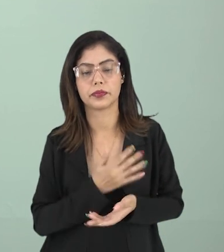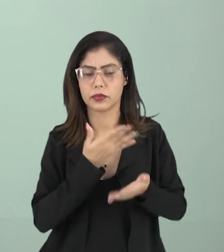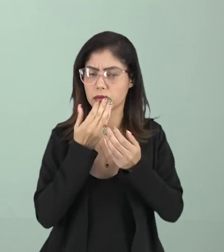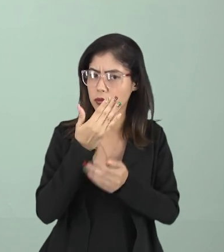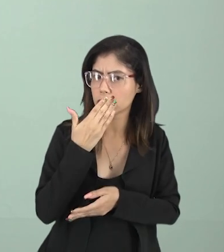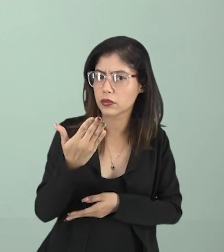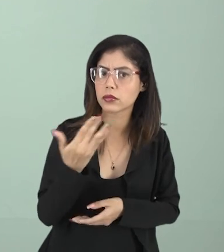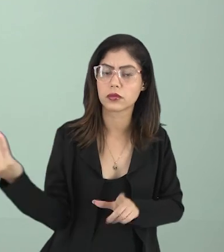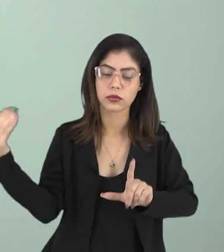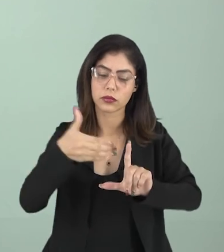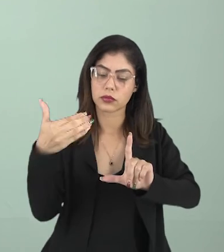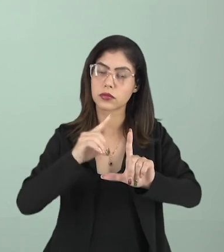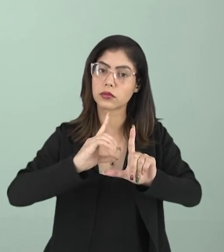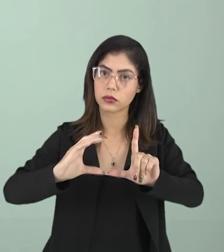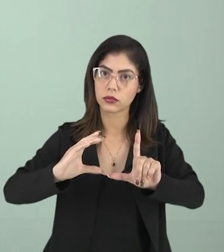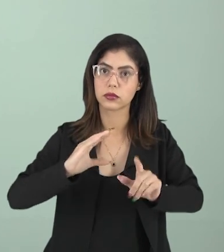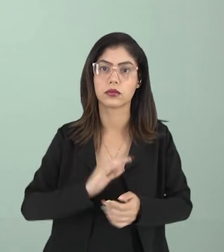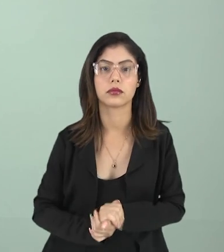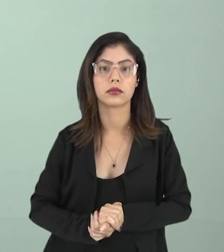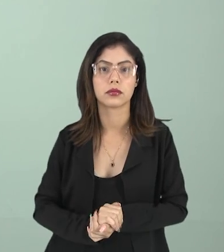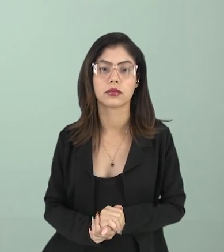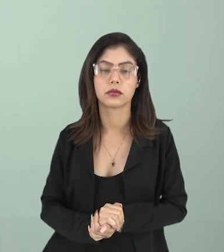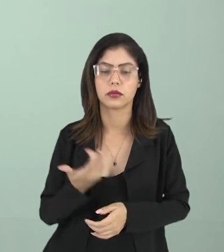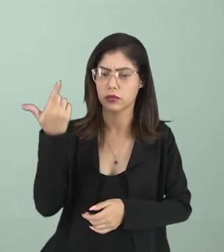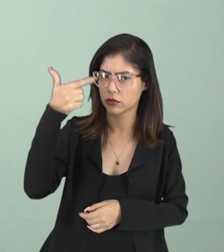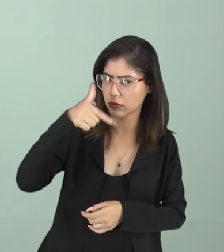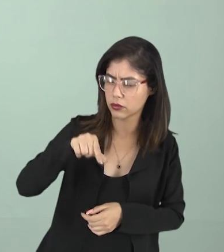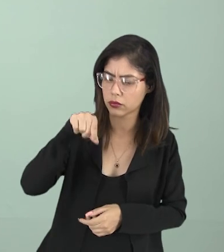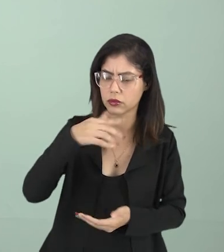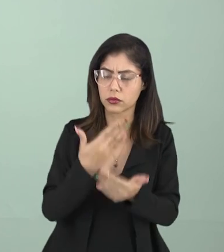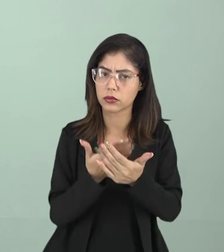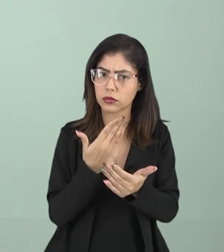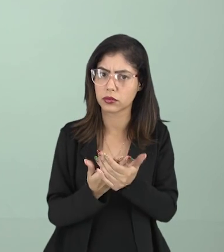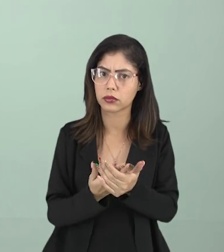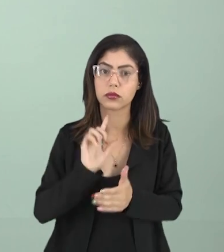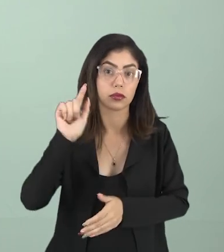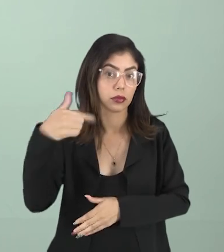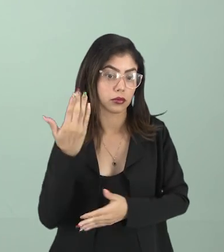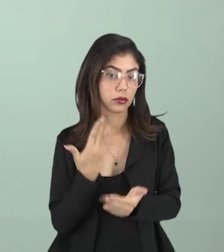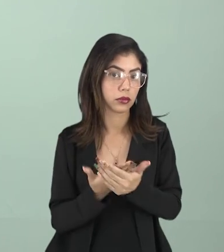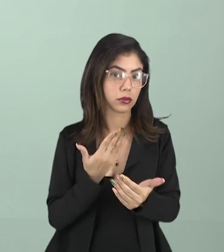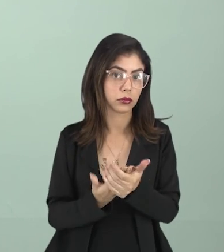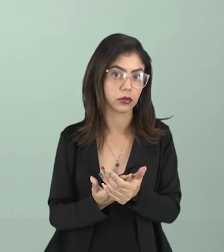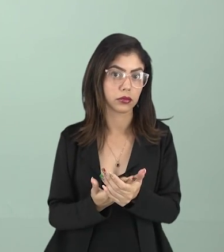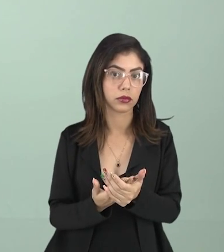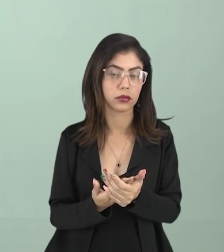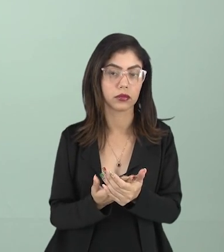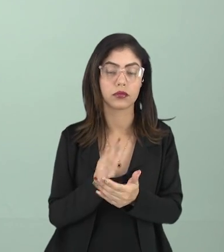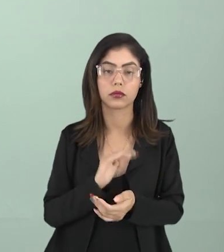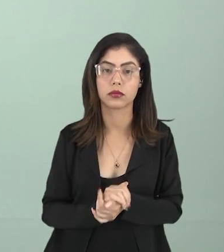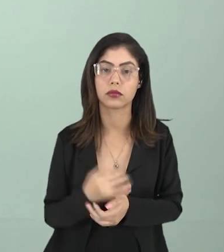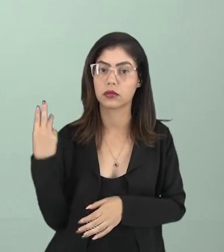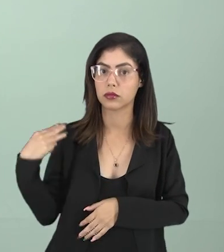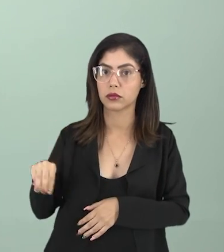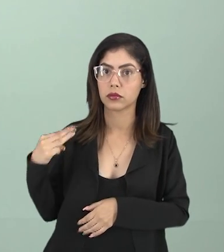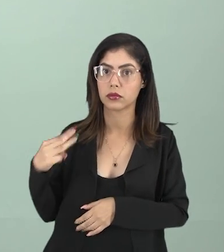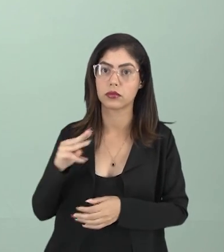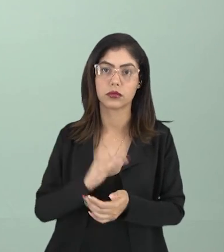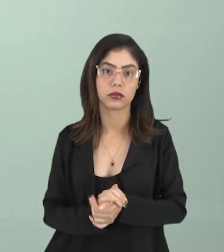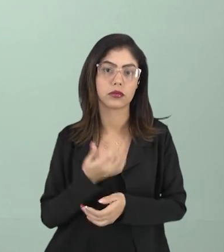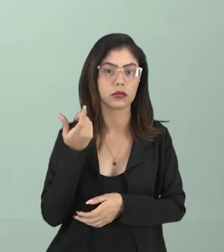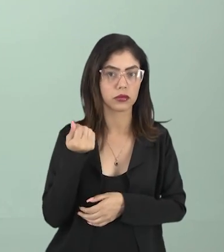peço a vocês que recorram à plataforma Eduque, revejam essa aula e outras aulas acerca da